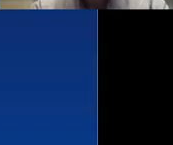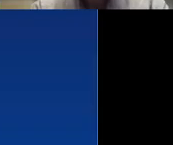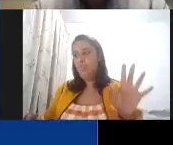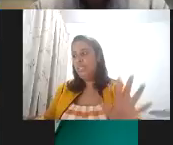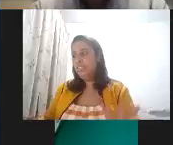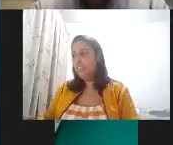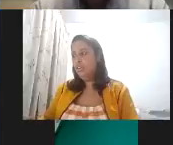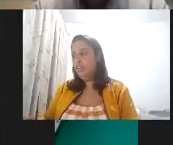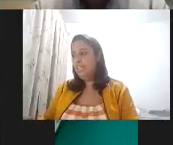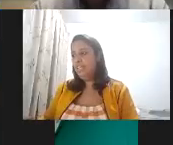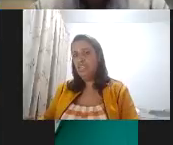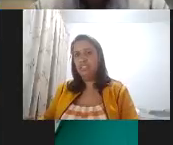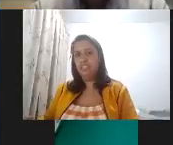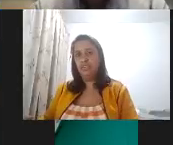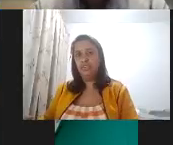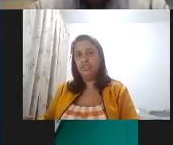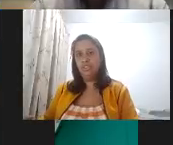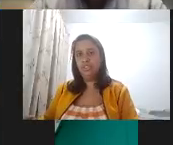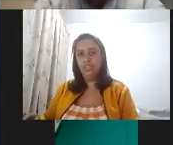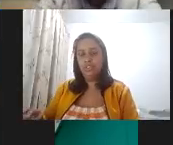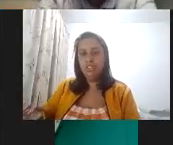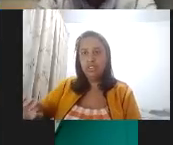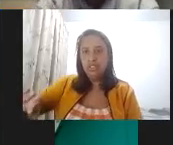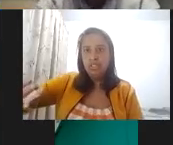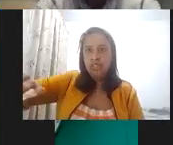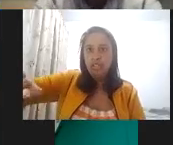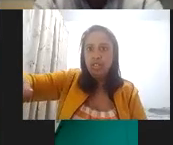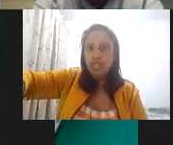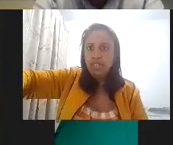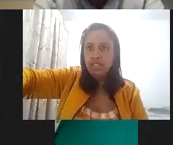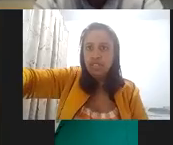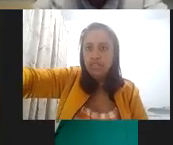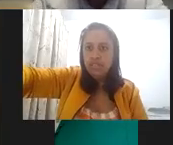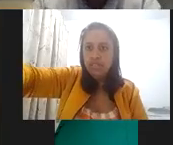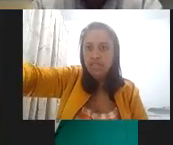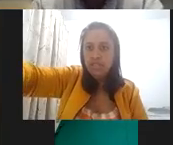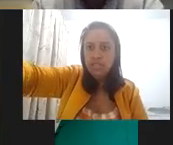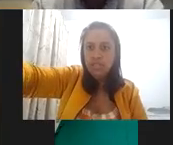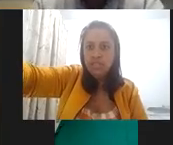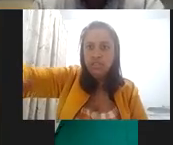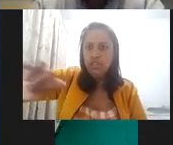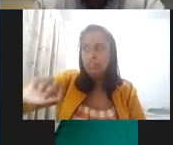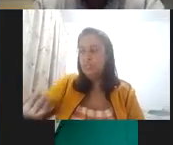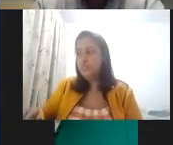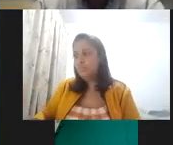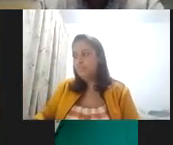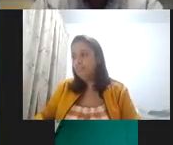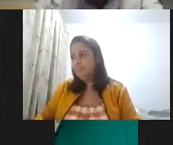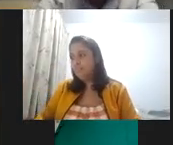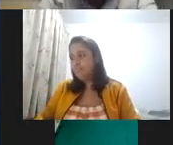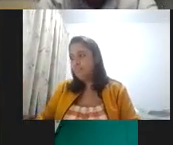Que a Silvia falou, apareceu só o bonequinho da Silvia. Então, vou começar a gravar. Vamos lá, pessoal. Deixa eu abrir o visão